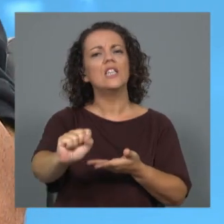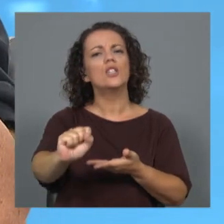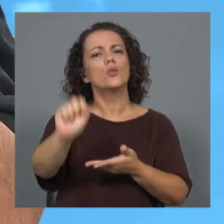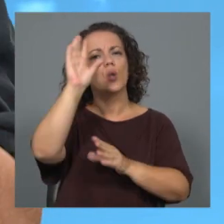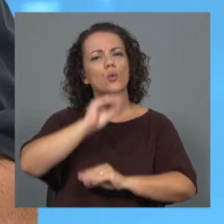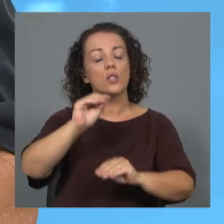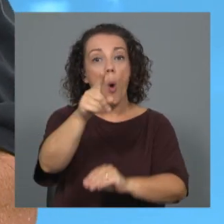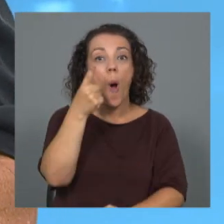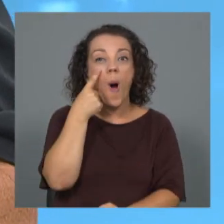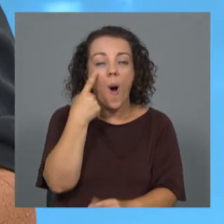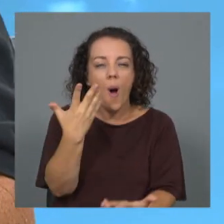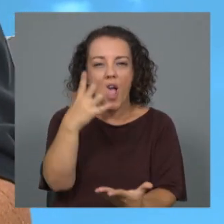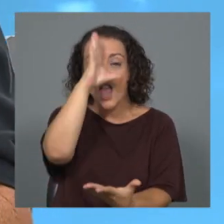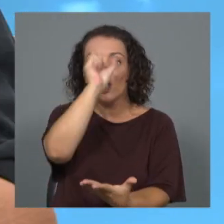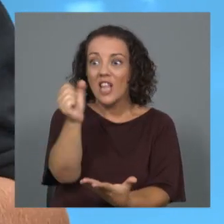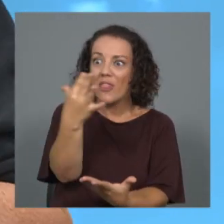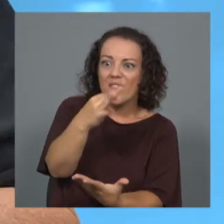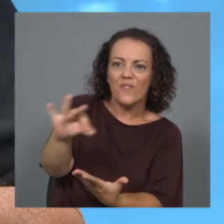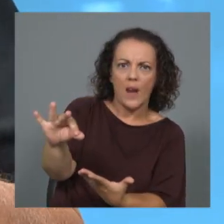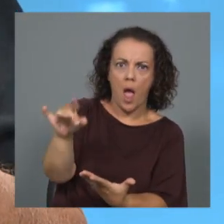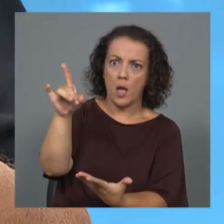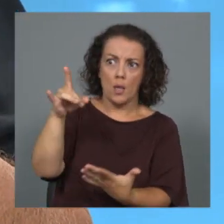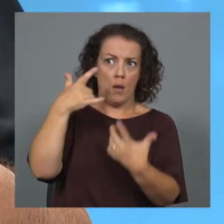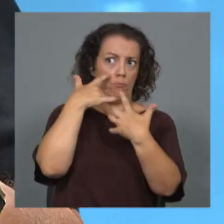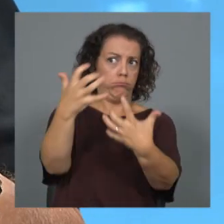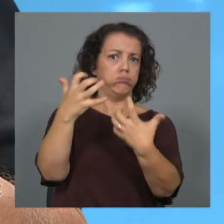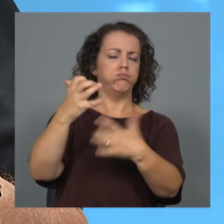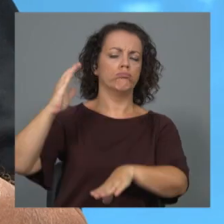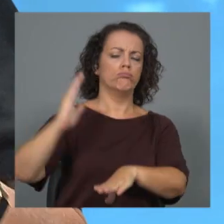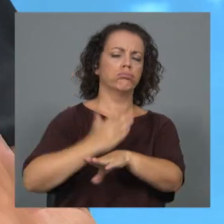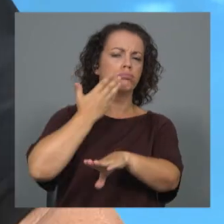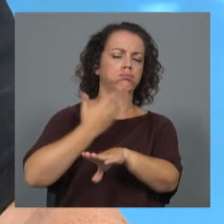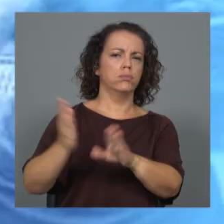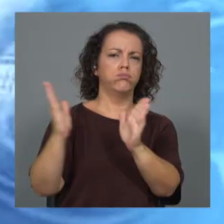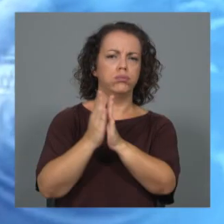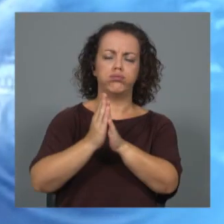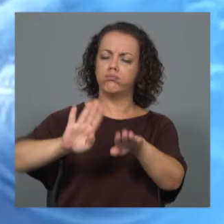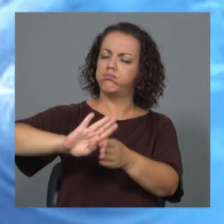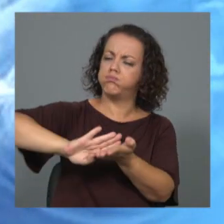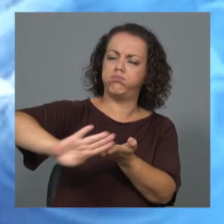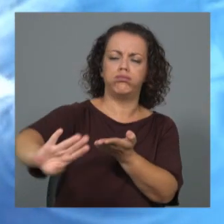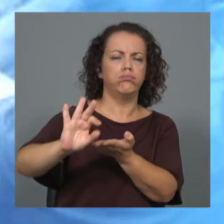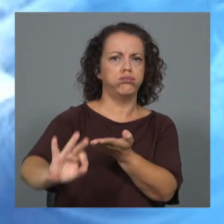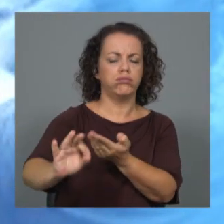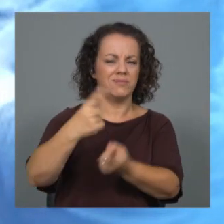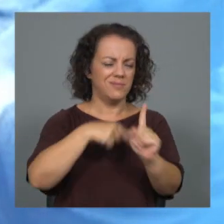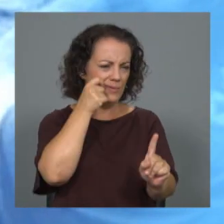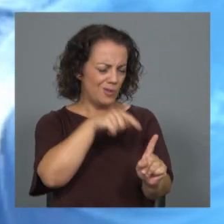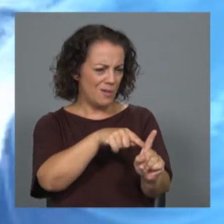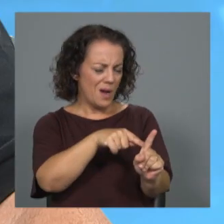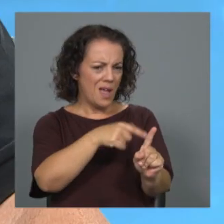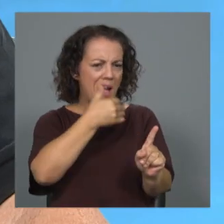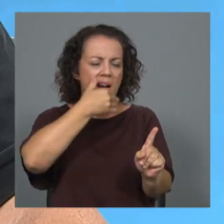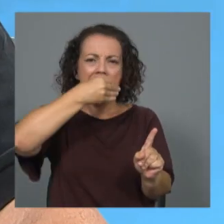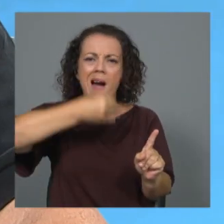como a França, que não conheço nenhum tão laico como a França. Ateu,